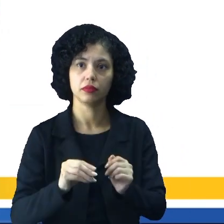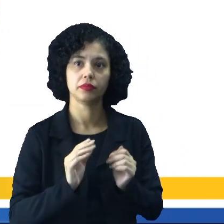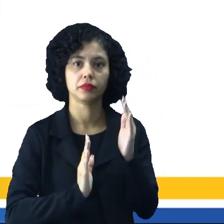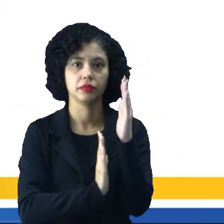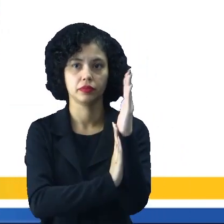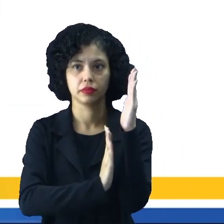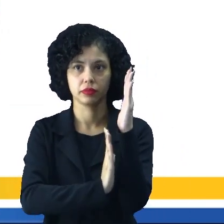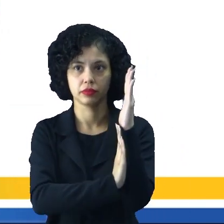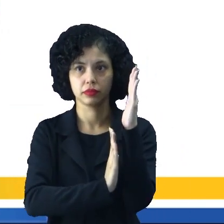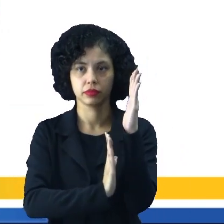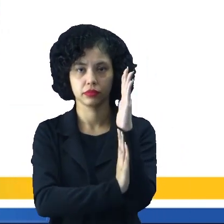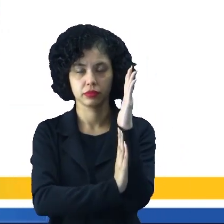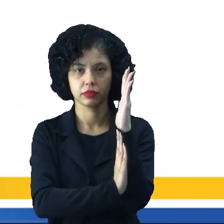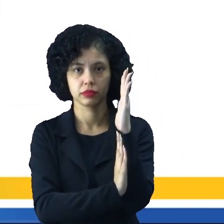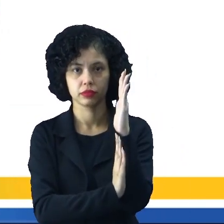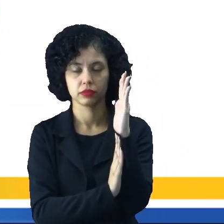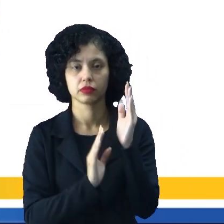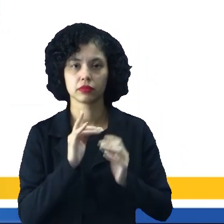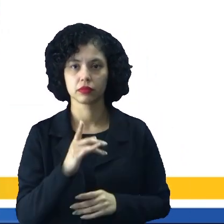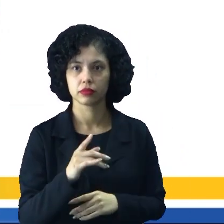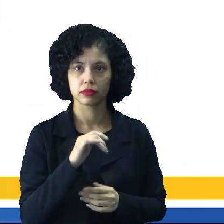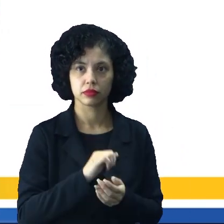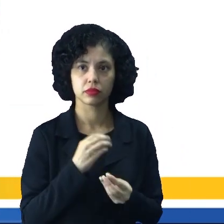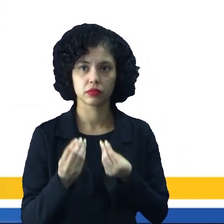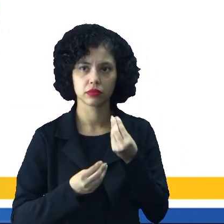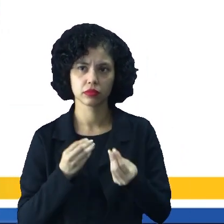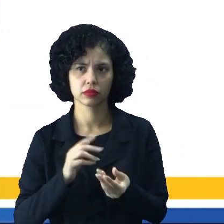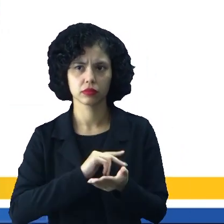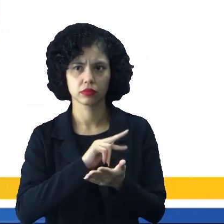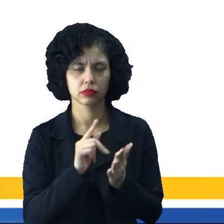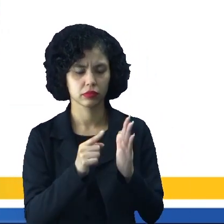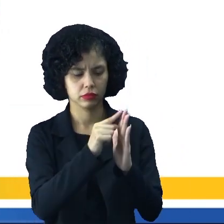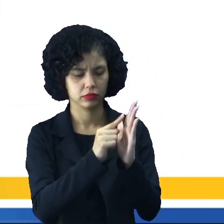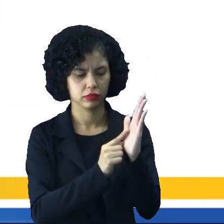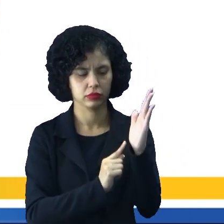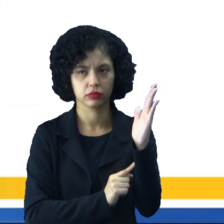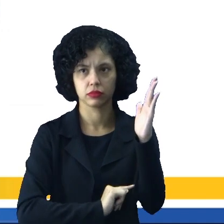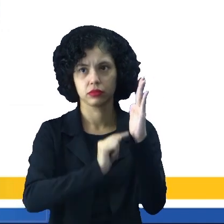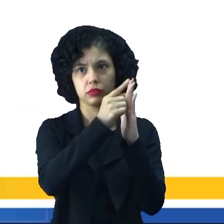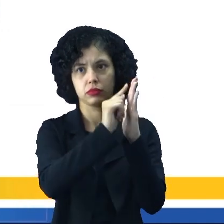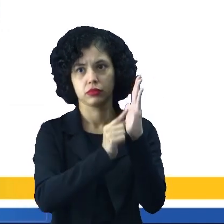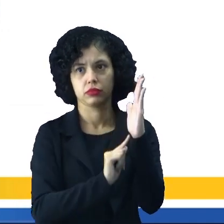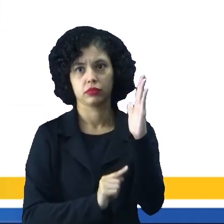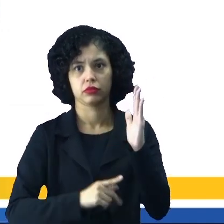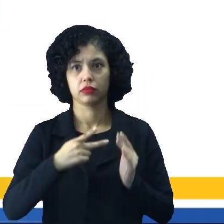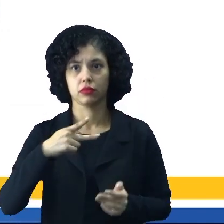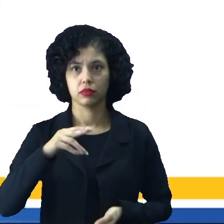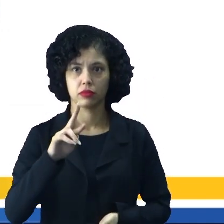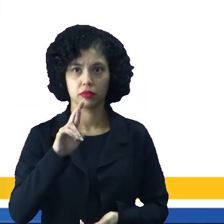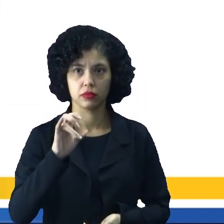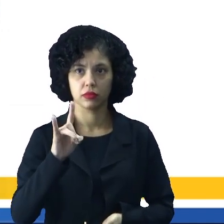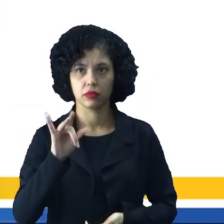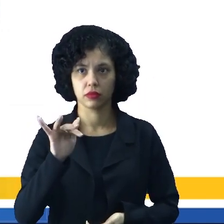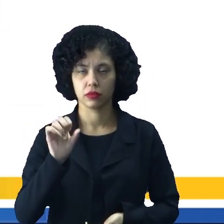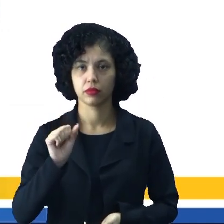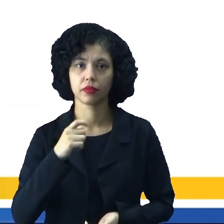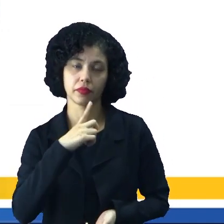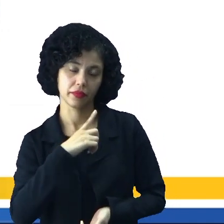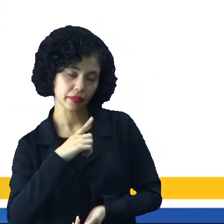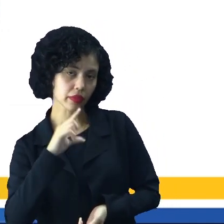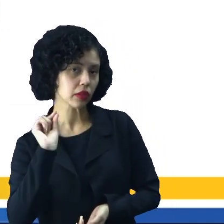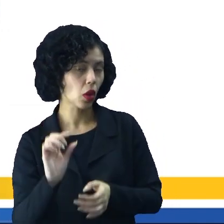paredes do tipo pregueadas, né? Como se tivesse diversas pregas. E aí, lá nesse estômago, ele